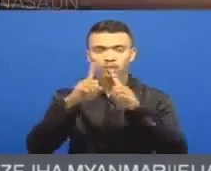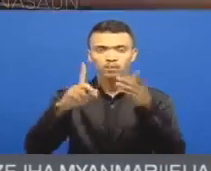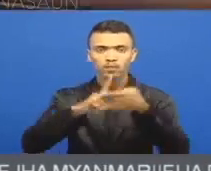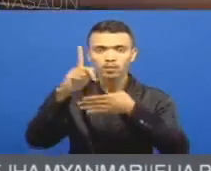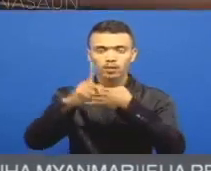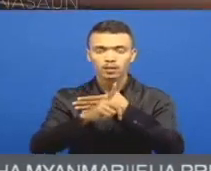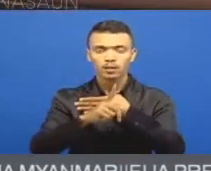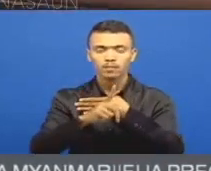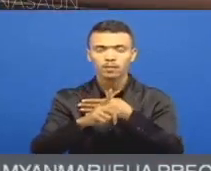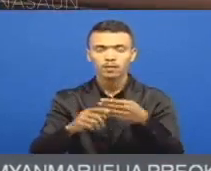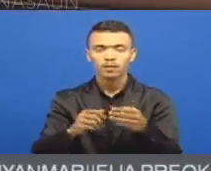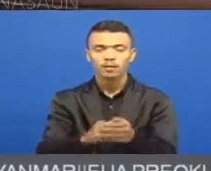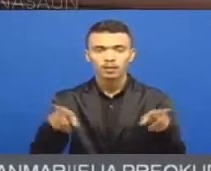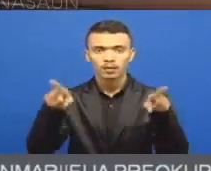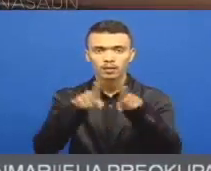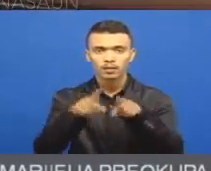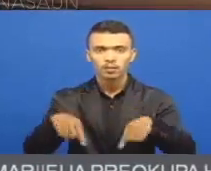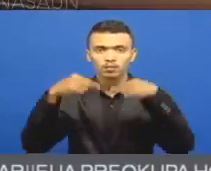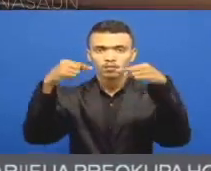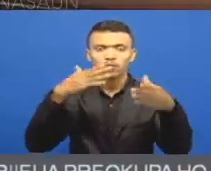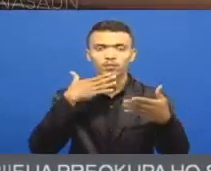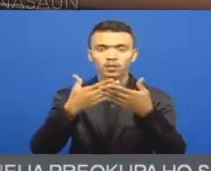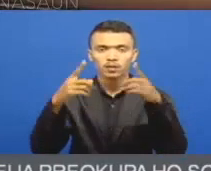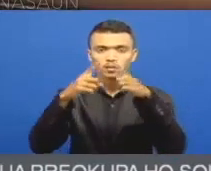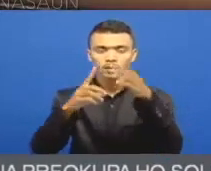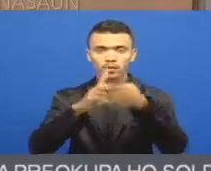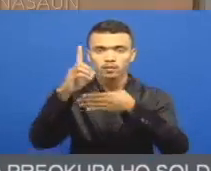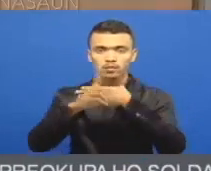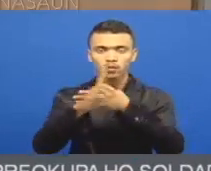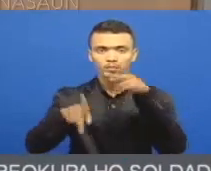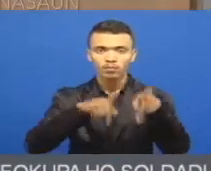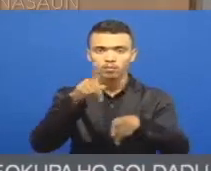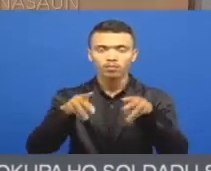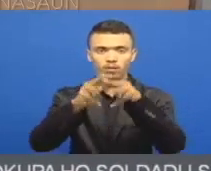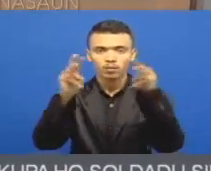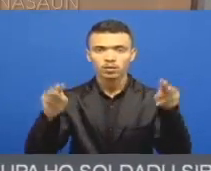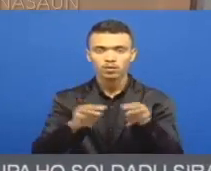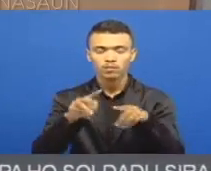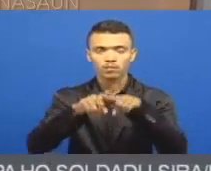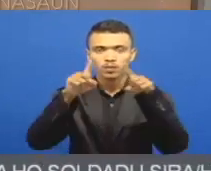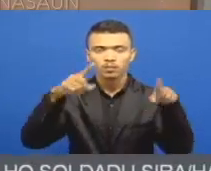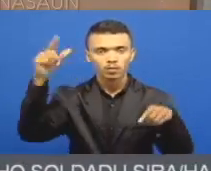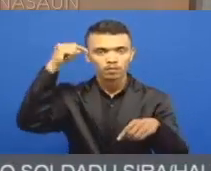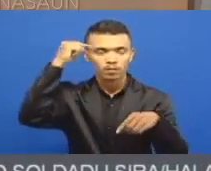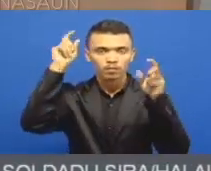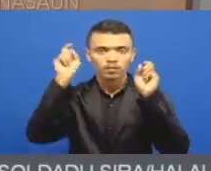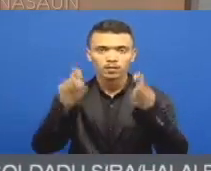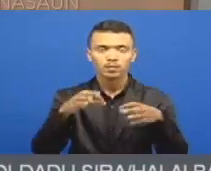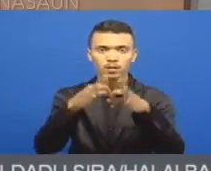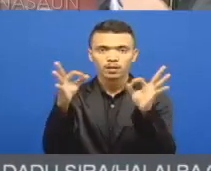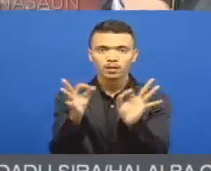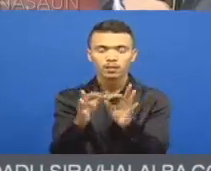programa de descentralização considerado Belefo beneficia direta de desenvolvimento para povo e a base, mas o governo precisa radiar sistema